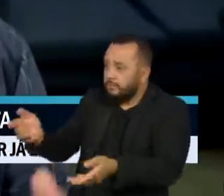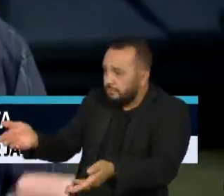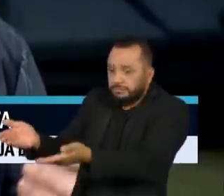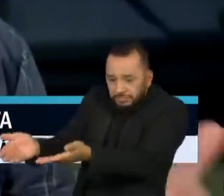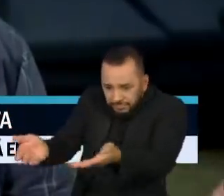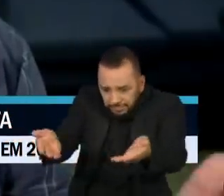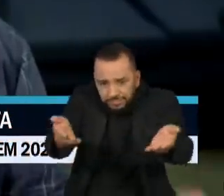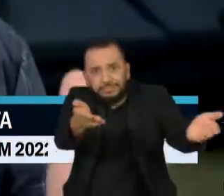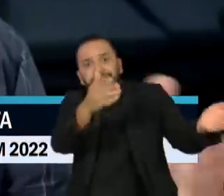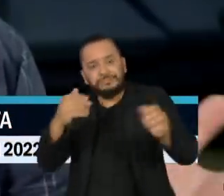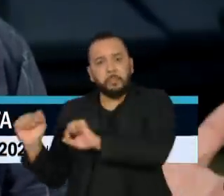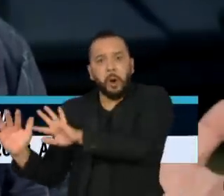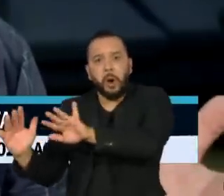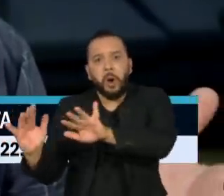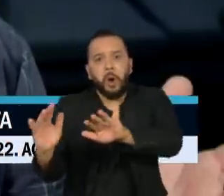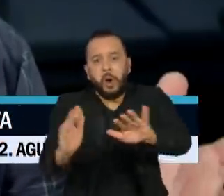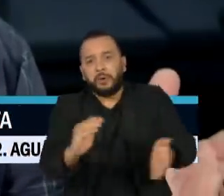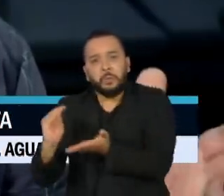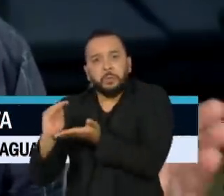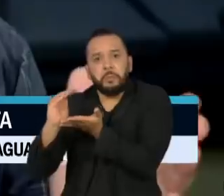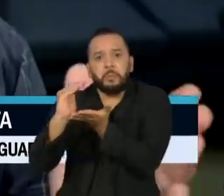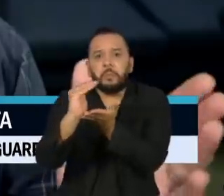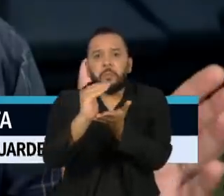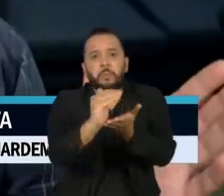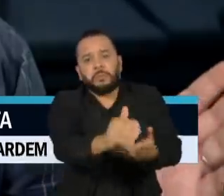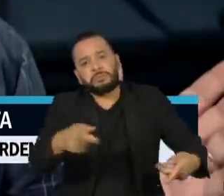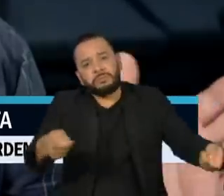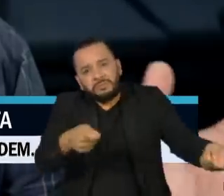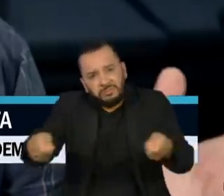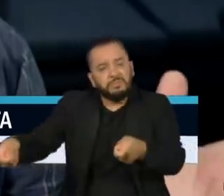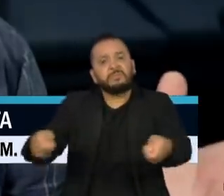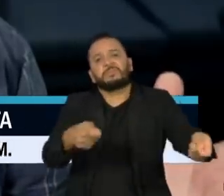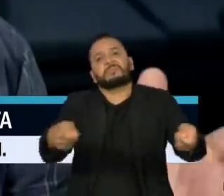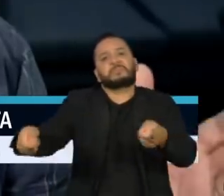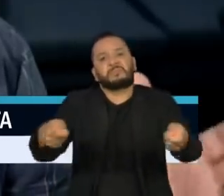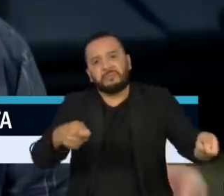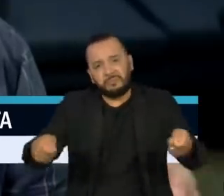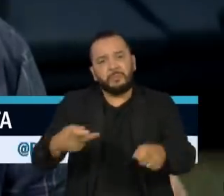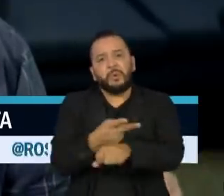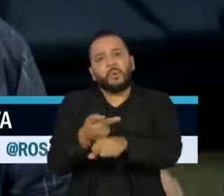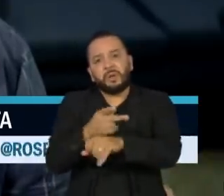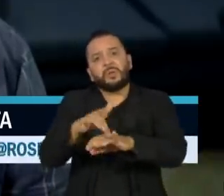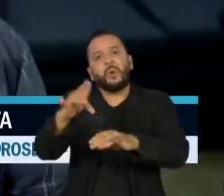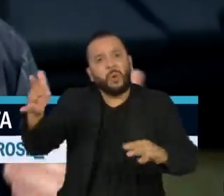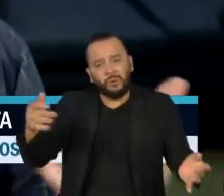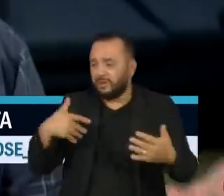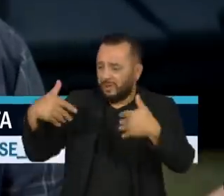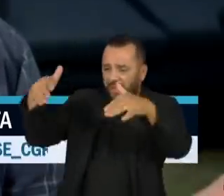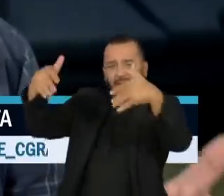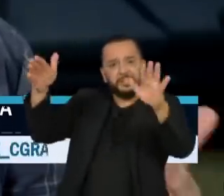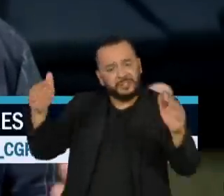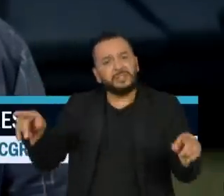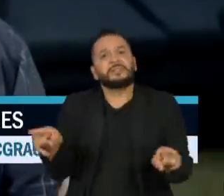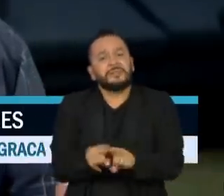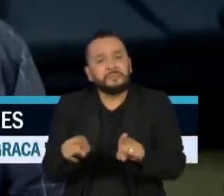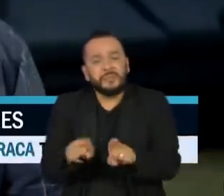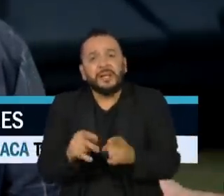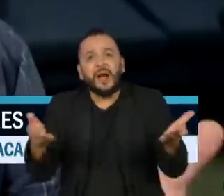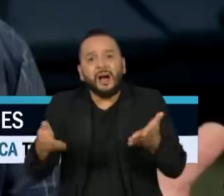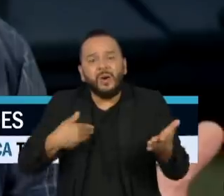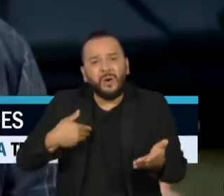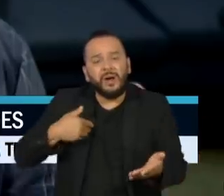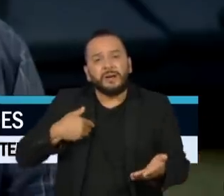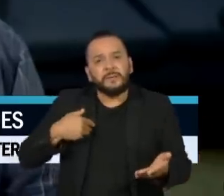Covid no Brasil, além de agora, numa decisão inédita, dar precedente para a cisão de